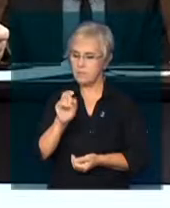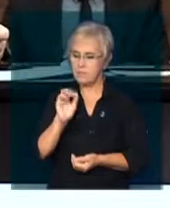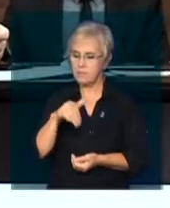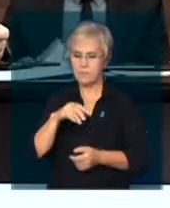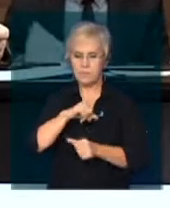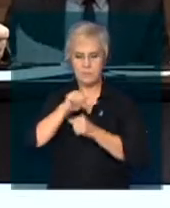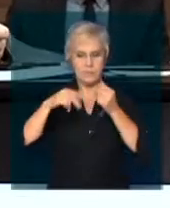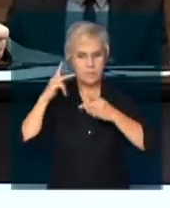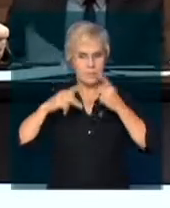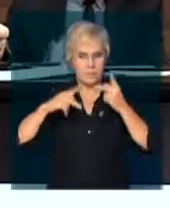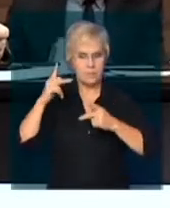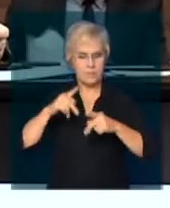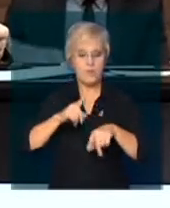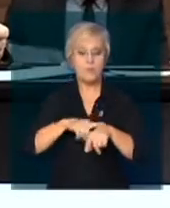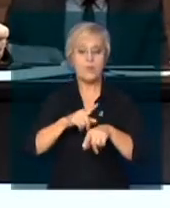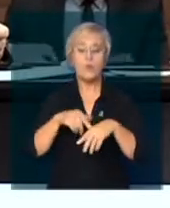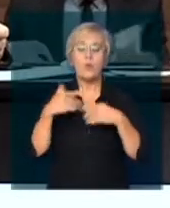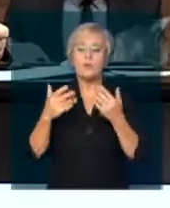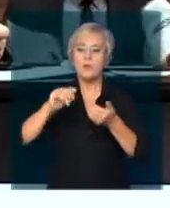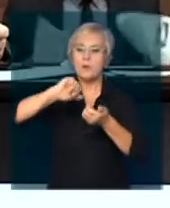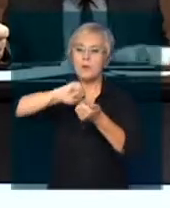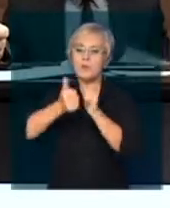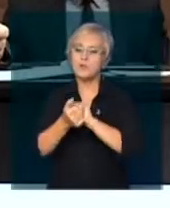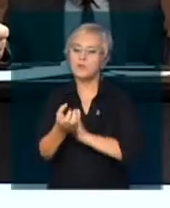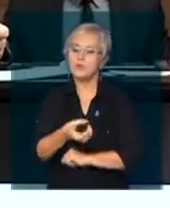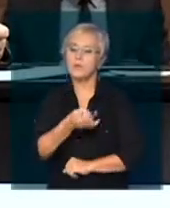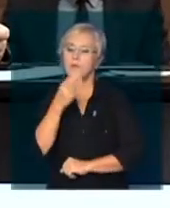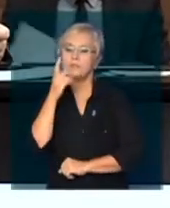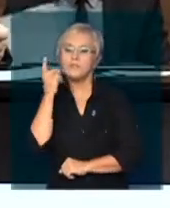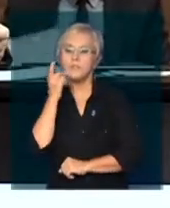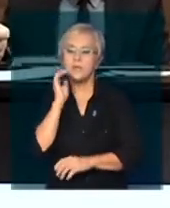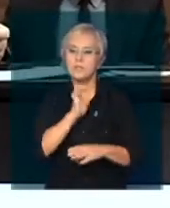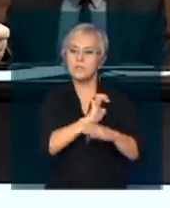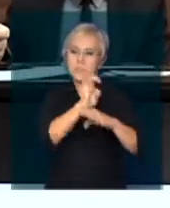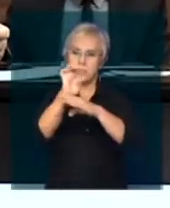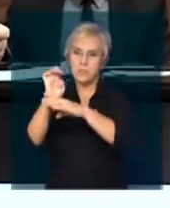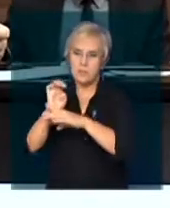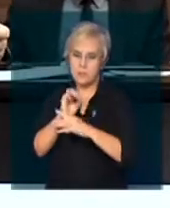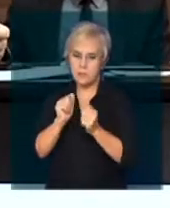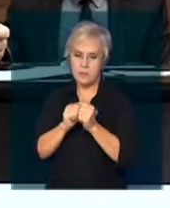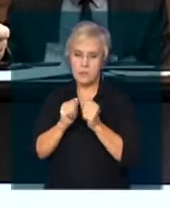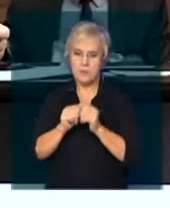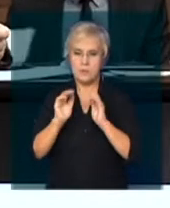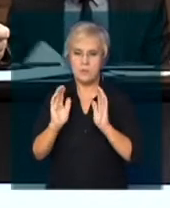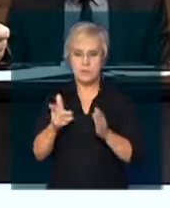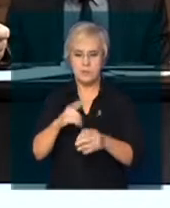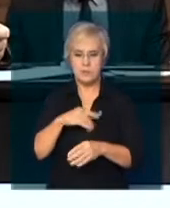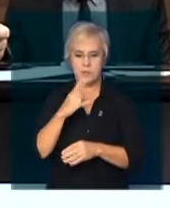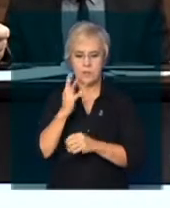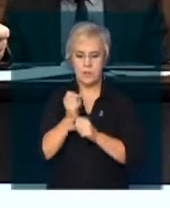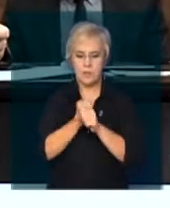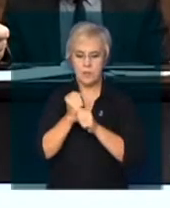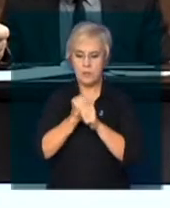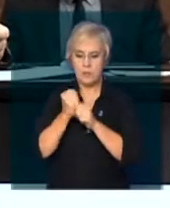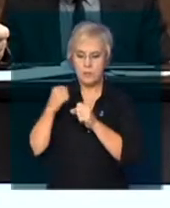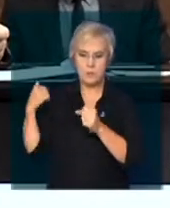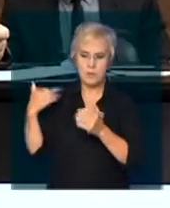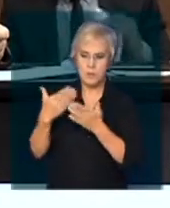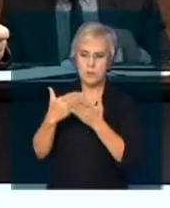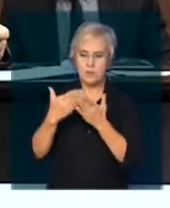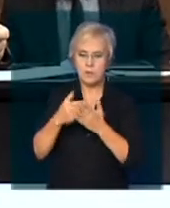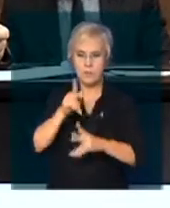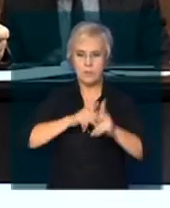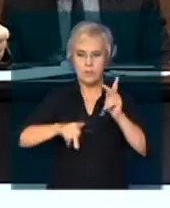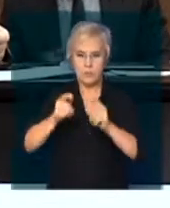política. Quando ocorrerá o ajuste no número de deputados por Estado, pois Mato Grosso tem população de 3 milhões e 300 mil habitantes e,